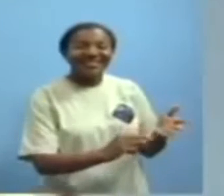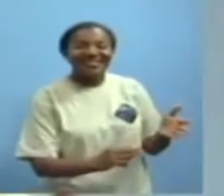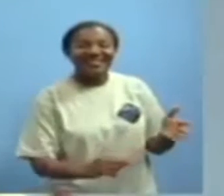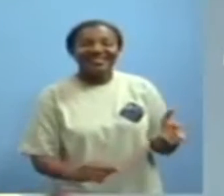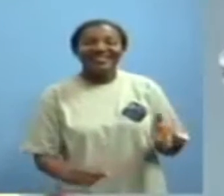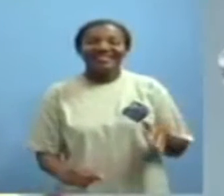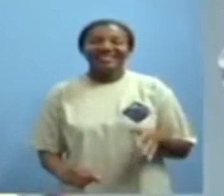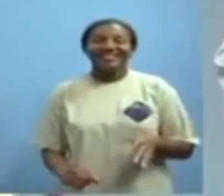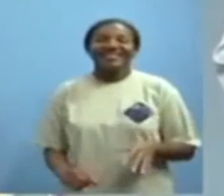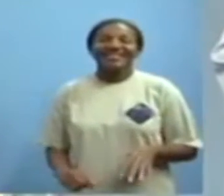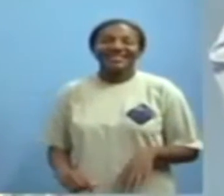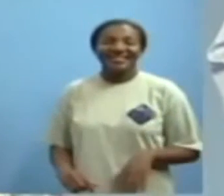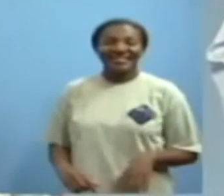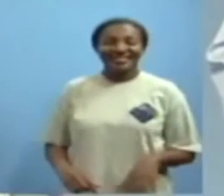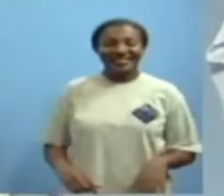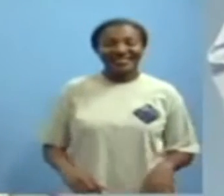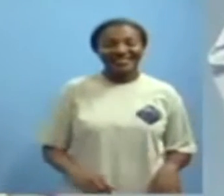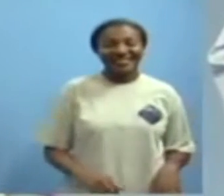Versículo